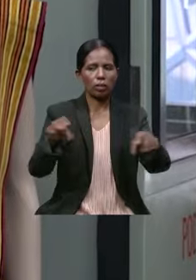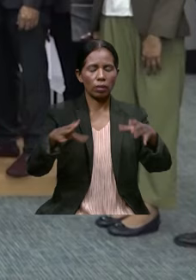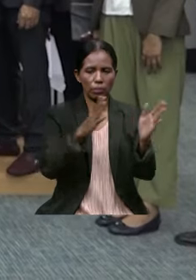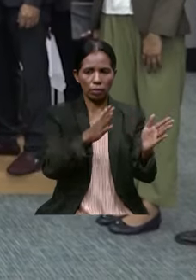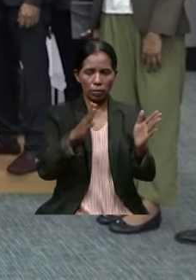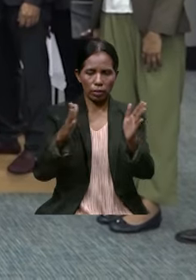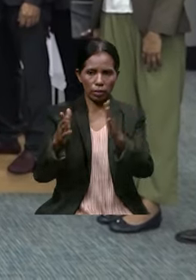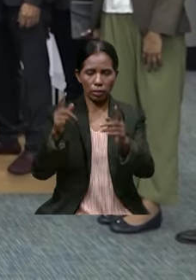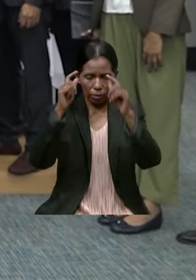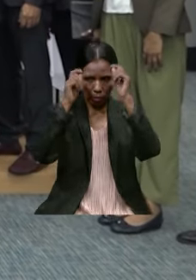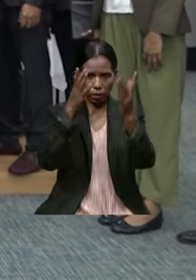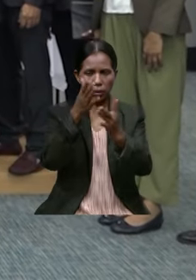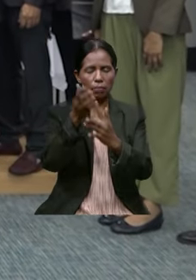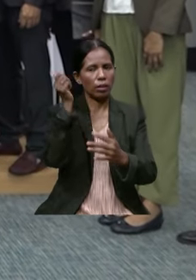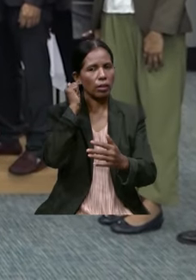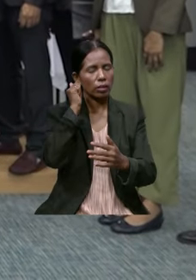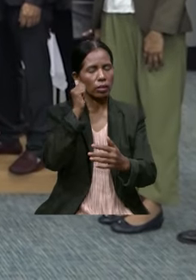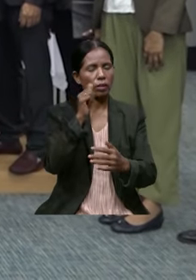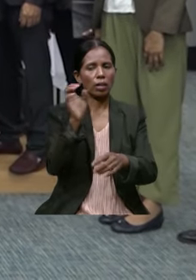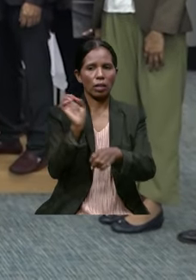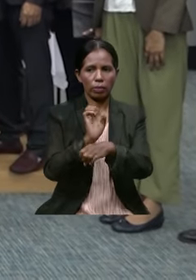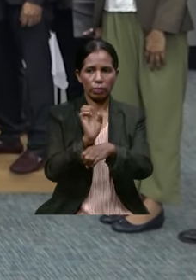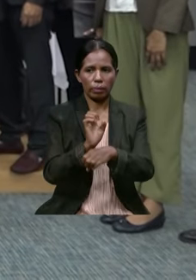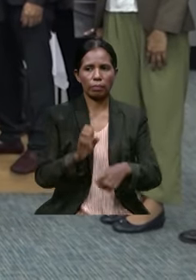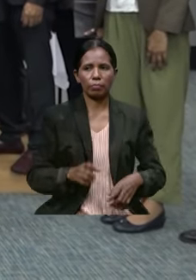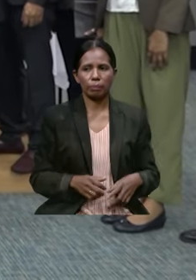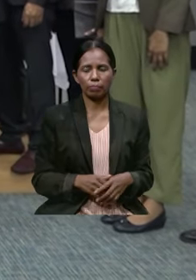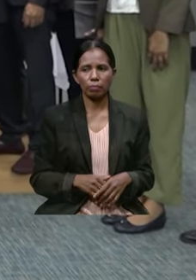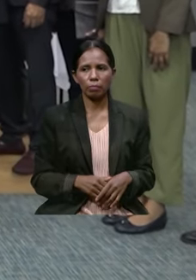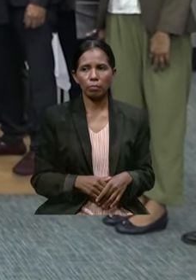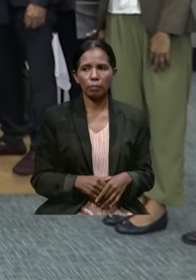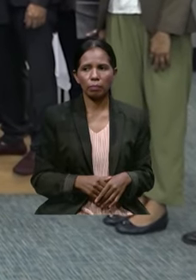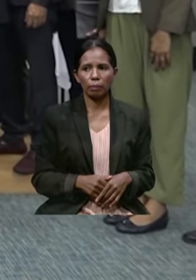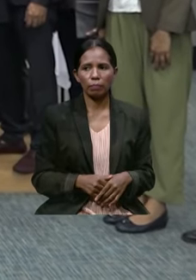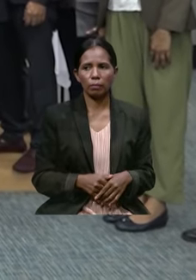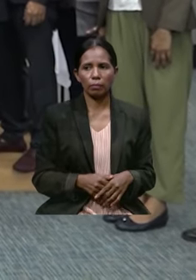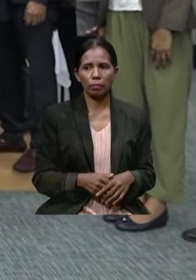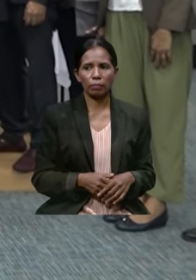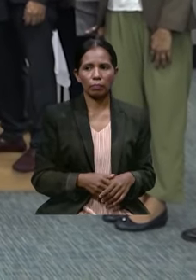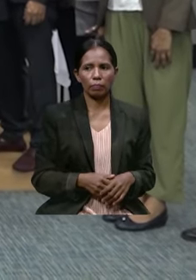preparasam ade jam Timor Leste bazian iha pilar ekonomianian. Agustino da Costa, GMN.